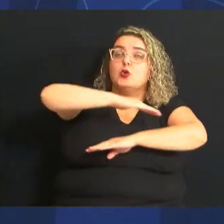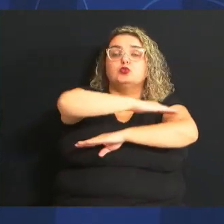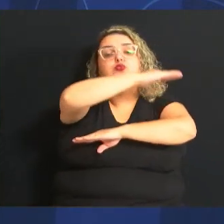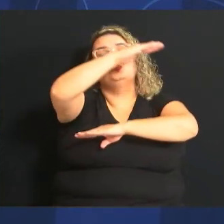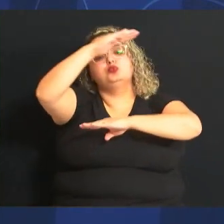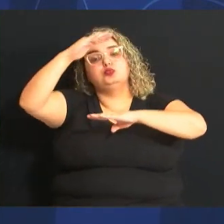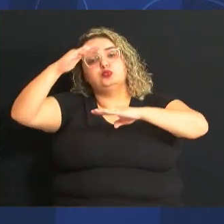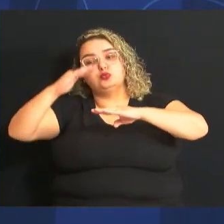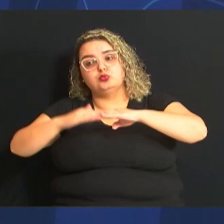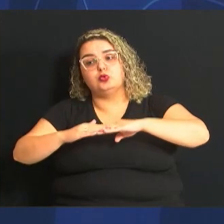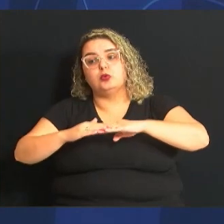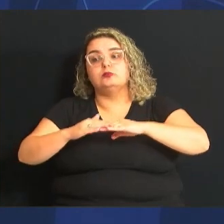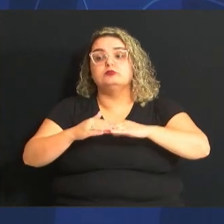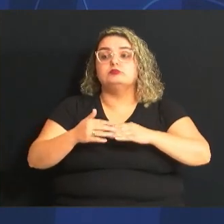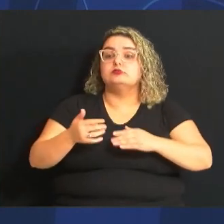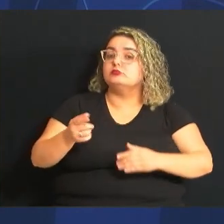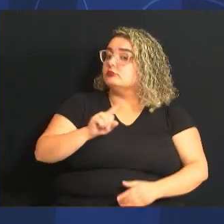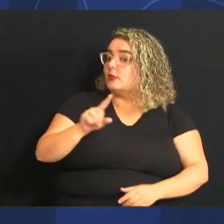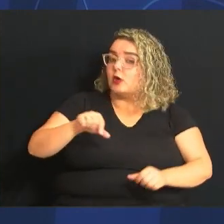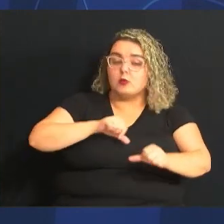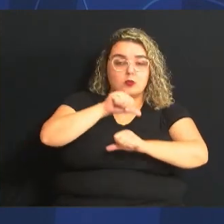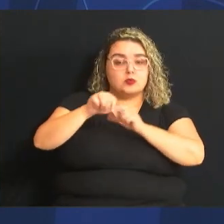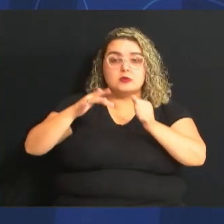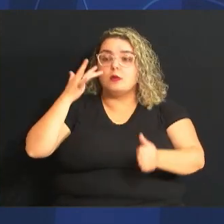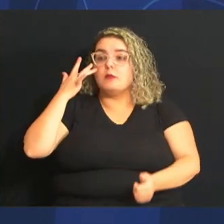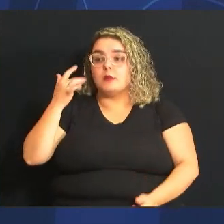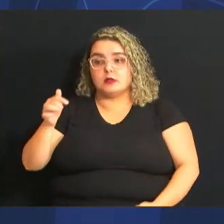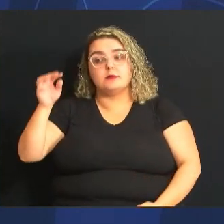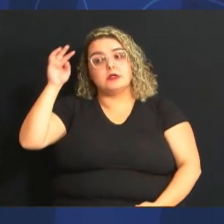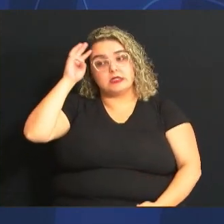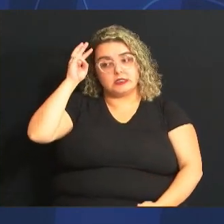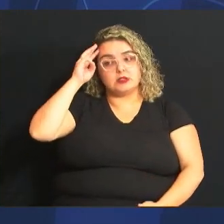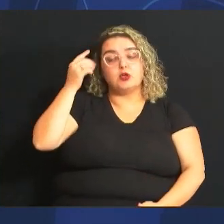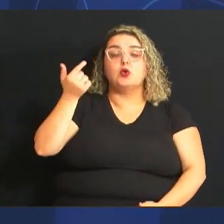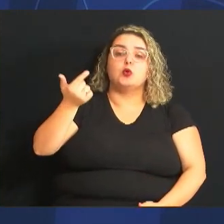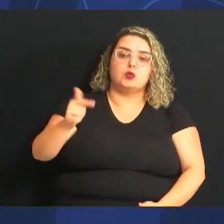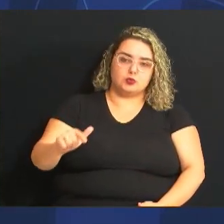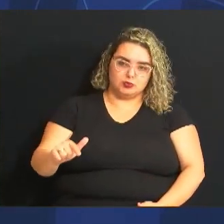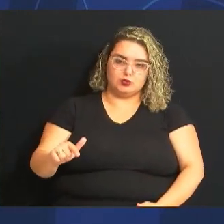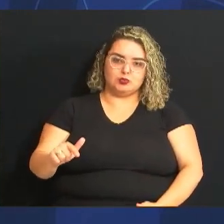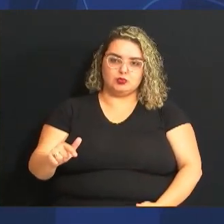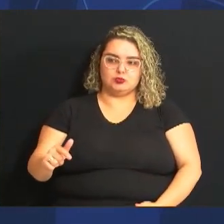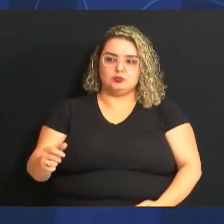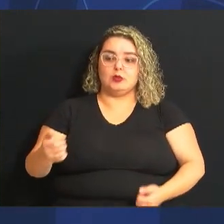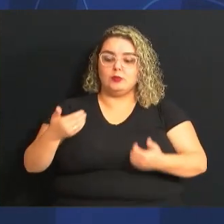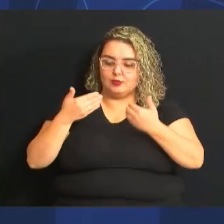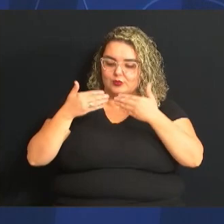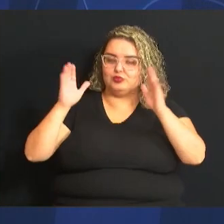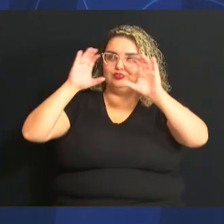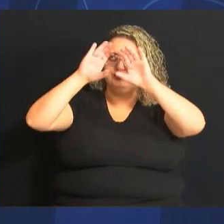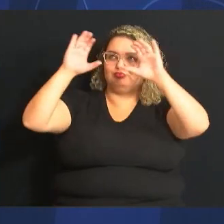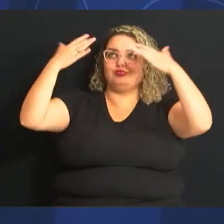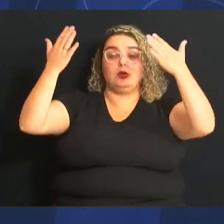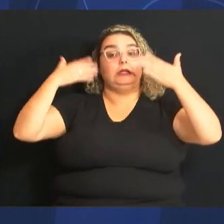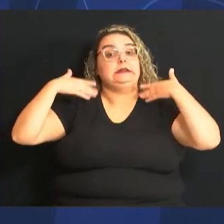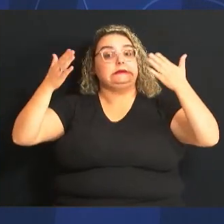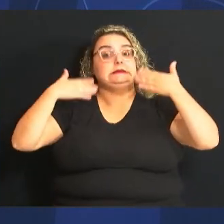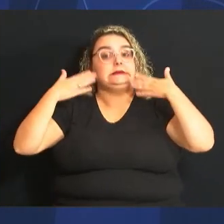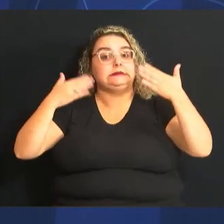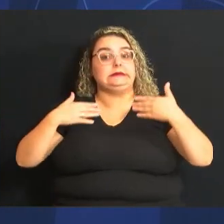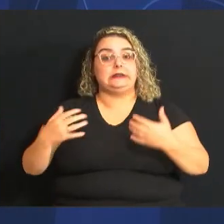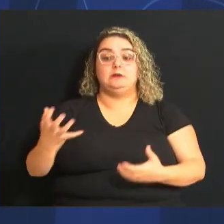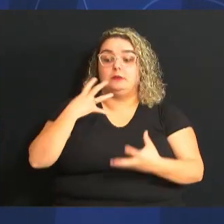como resposta a isso, inclusive, foi alguns decretos do próprio Putin que limitam a entrada e saída nessas regiões ali.